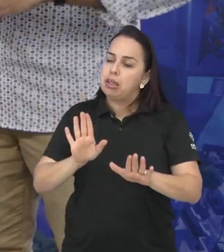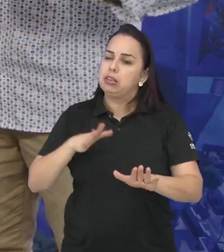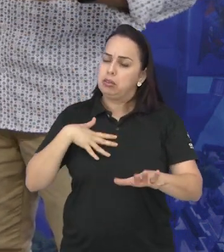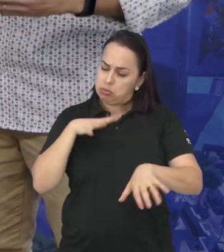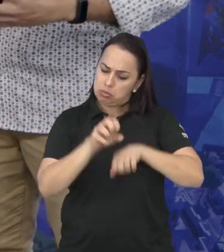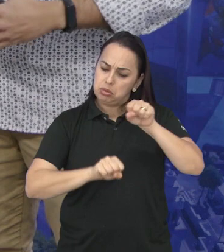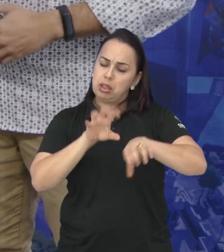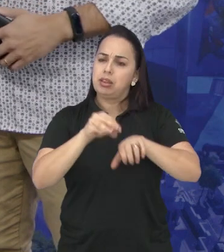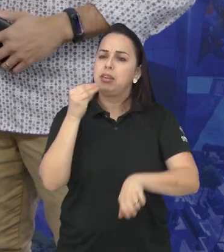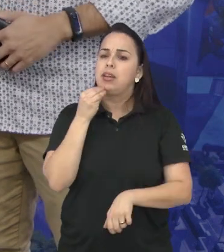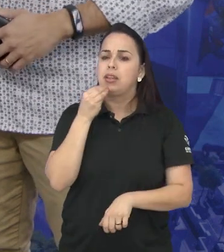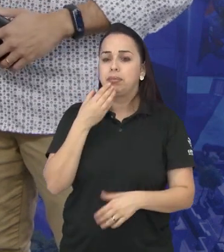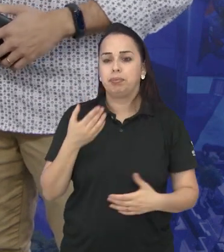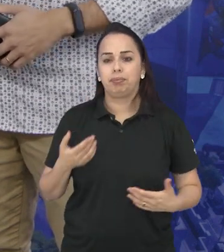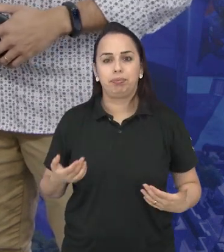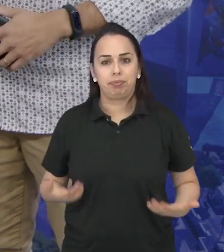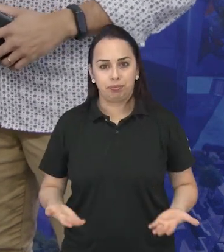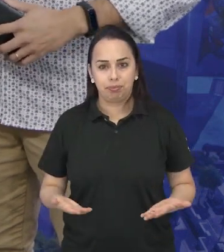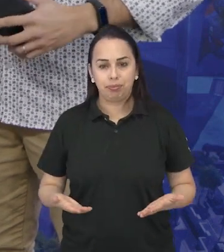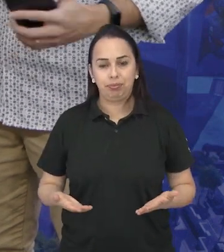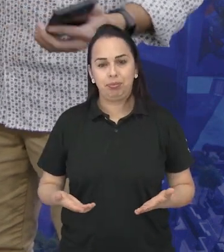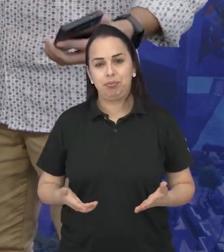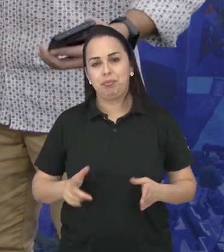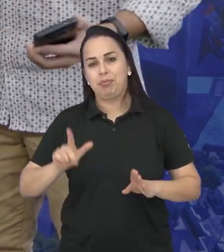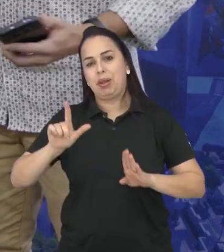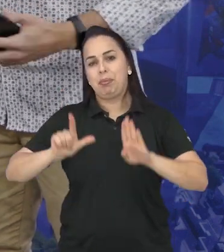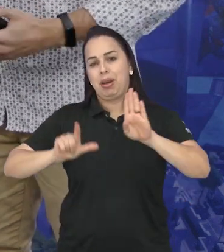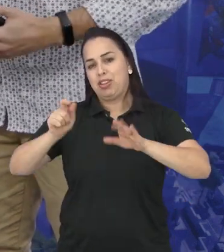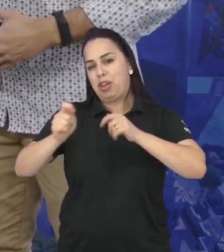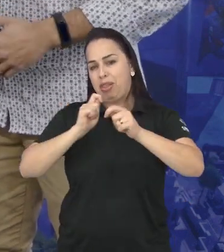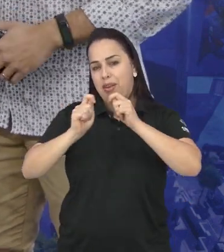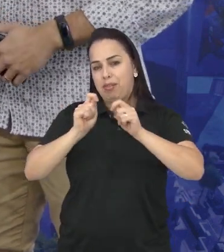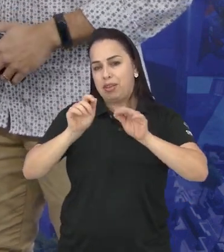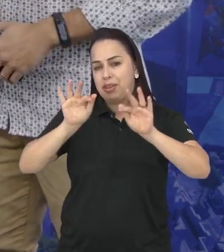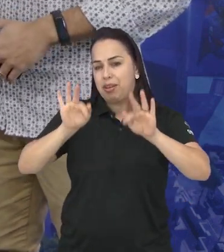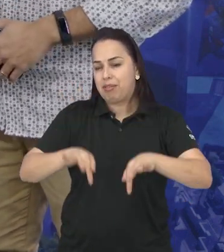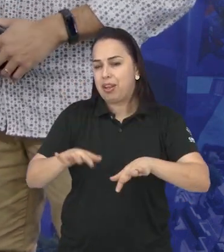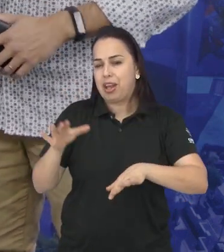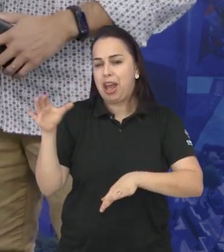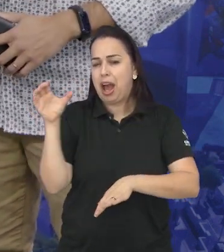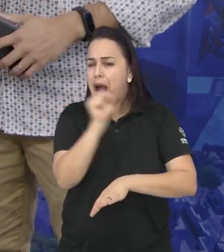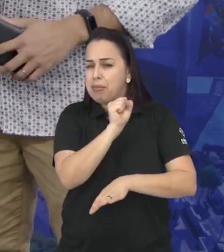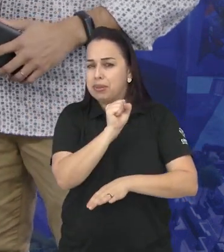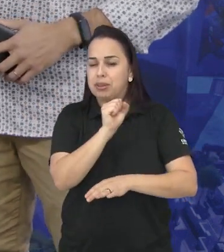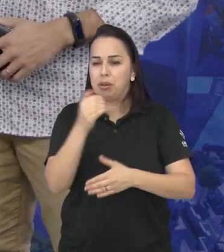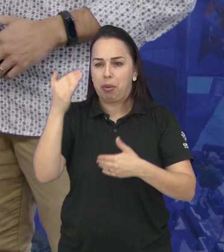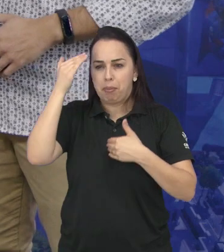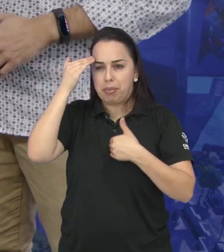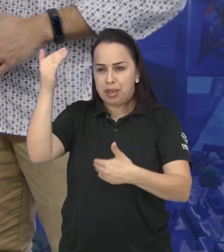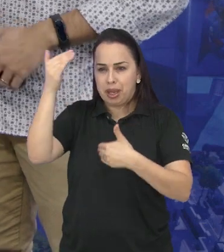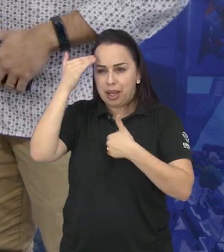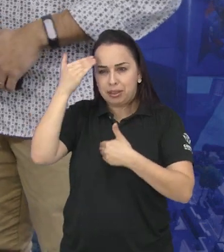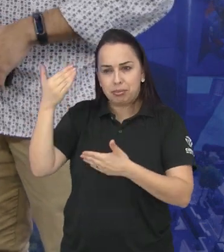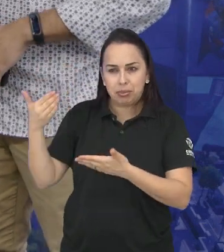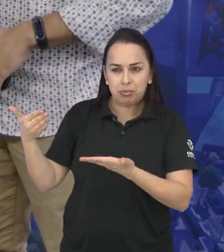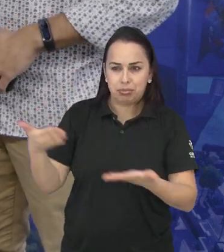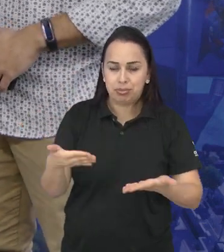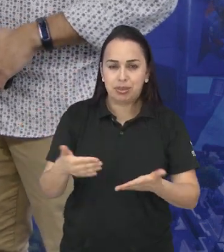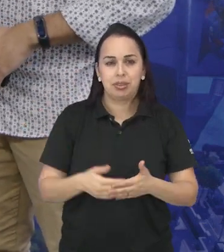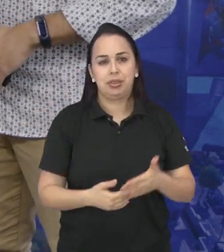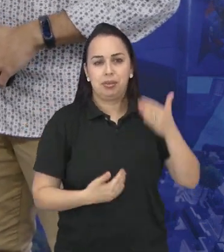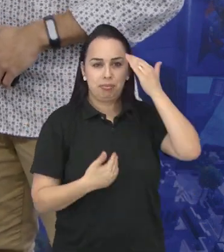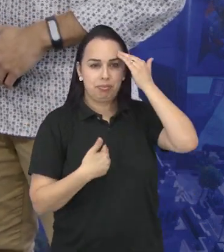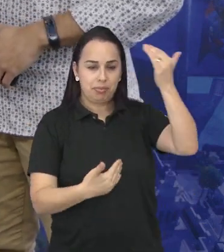carreira ou pela sociedade no início da vida. E o nosso boletim entrevista de hoje é bem rapidinho, Andréia. Muito obrigado pela